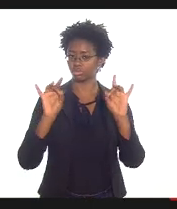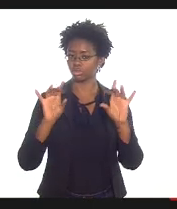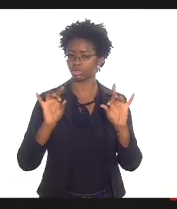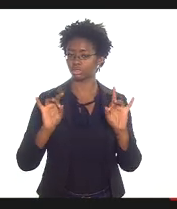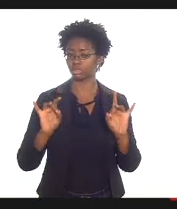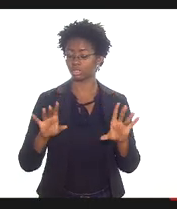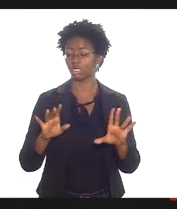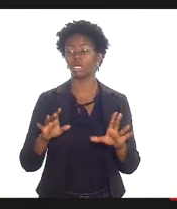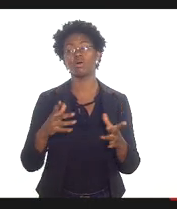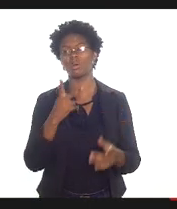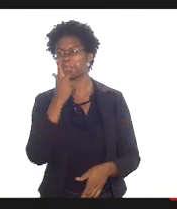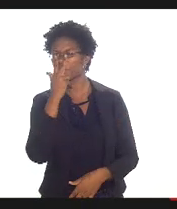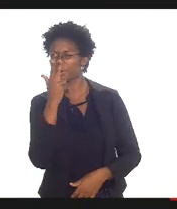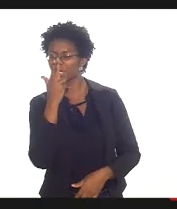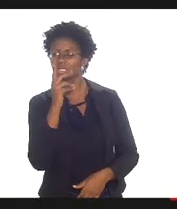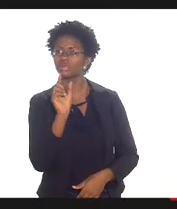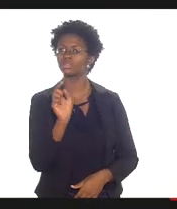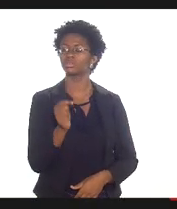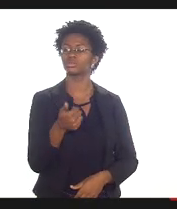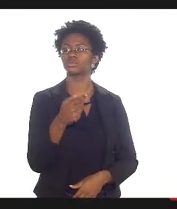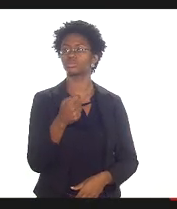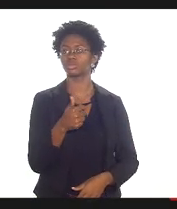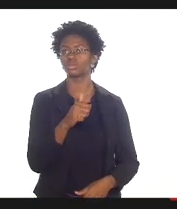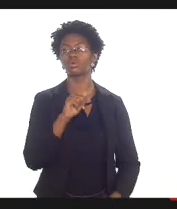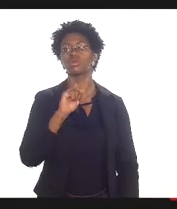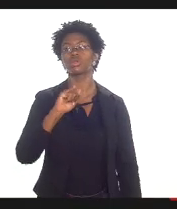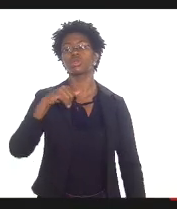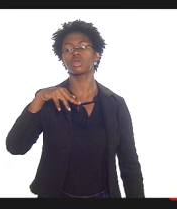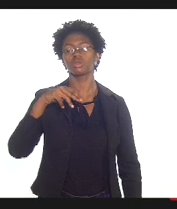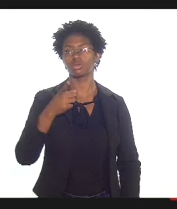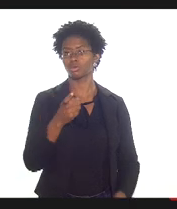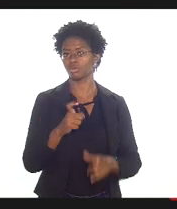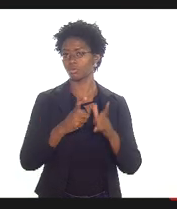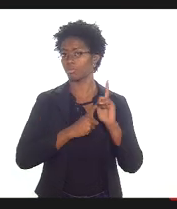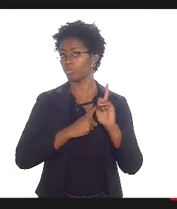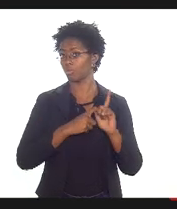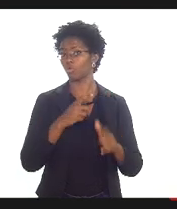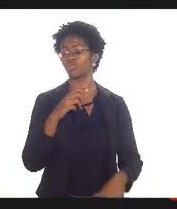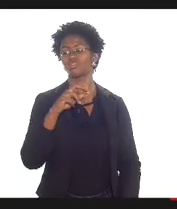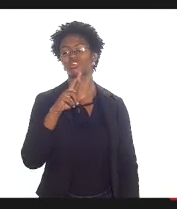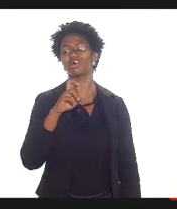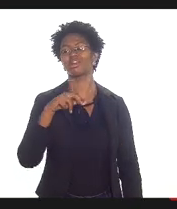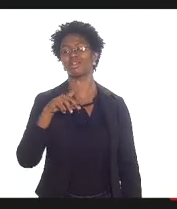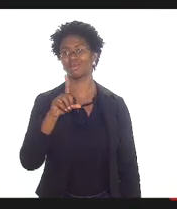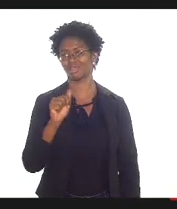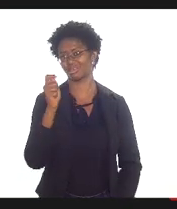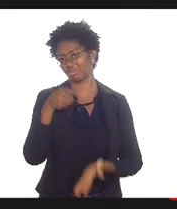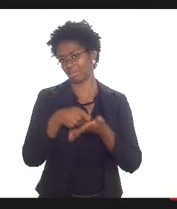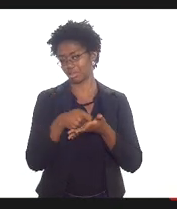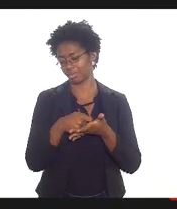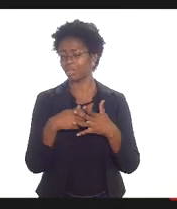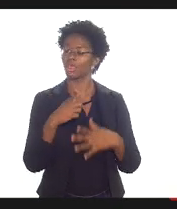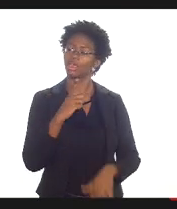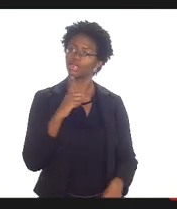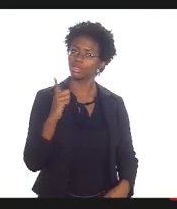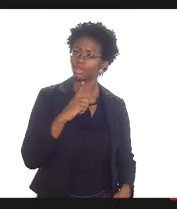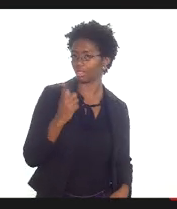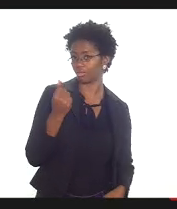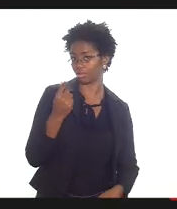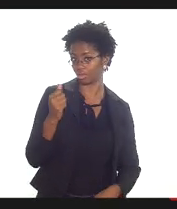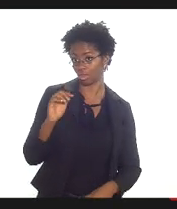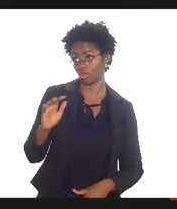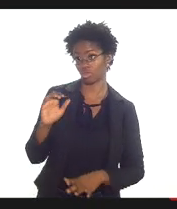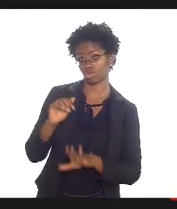é muito parecida com o imposto de renda que nós pagamos. Ou seja, existe um faturamento